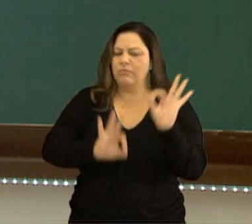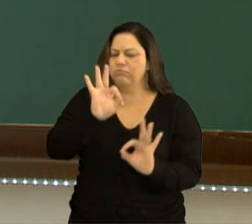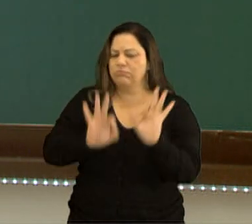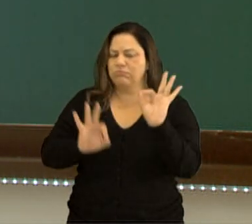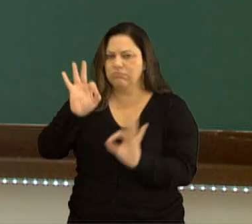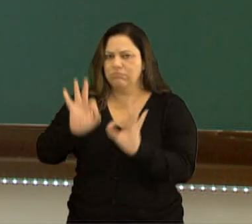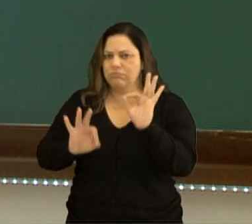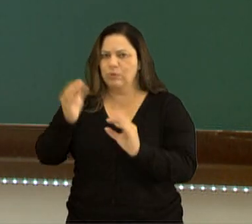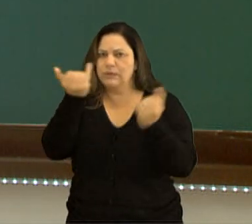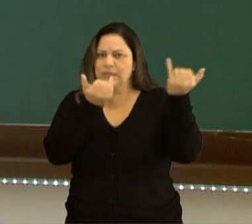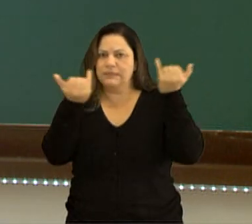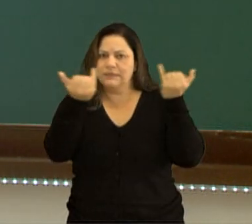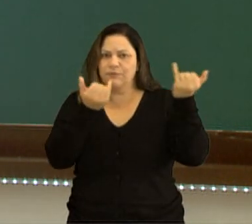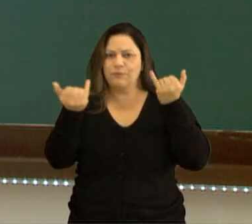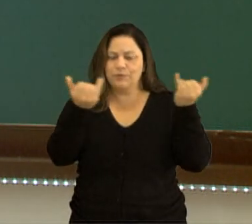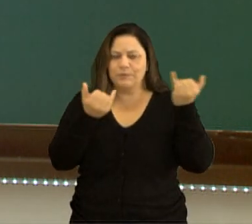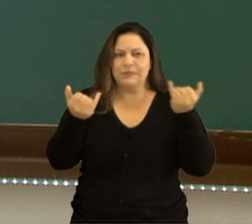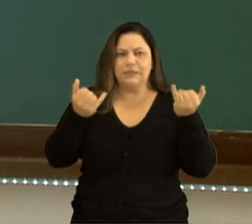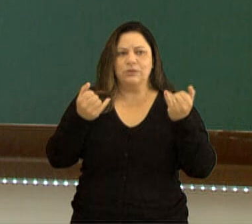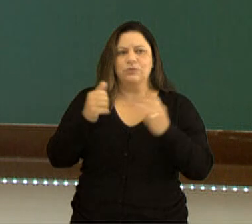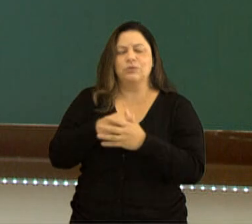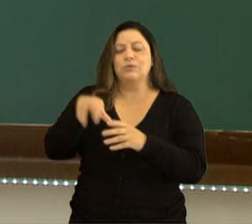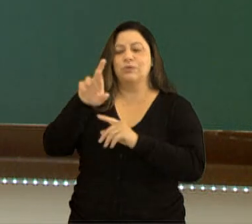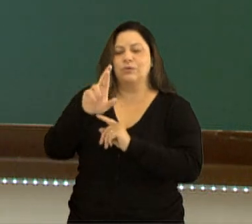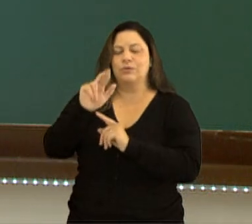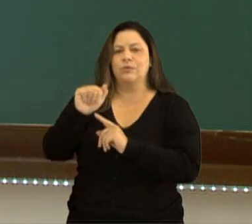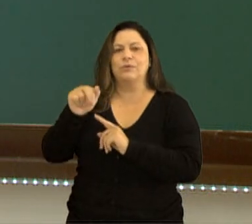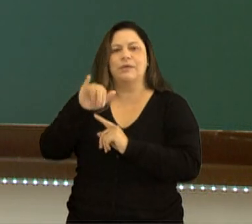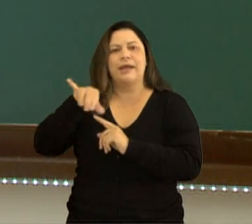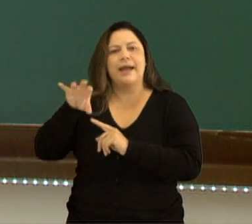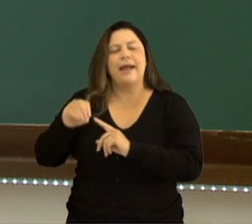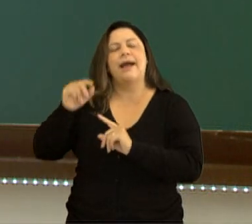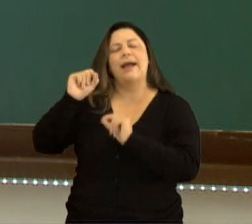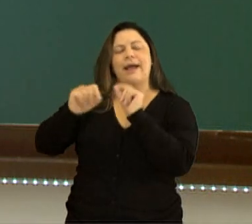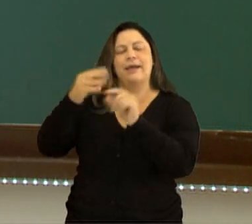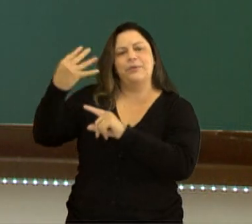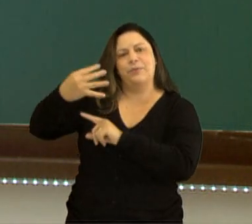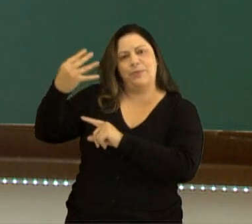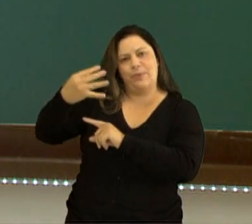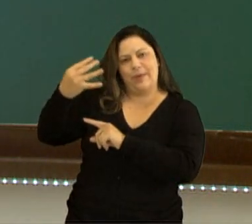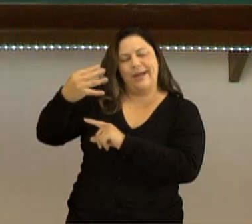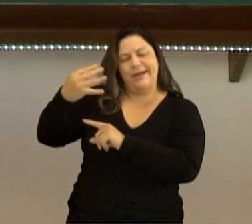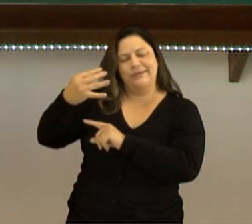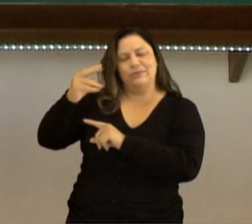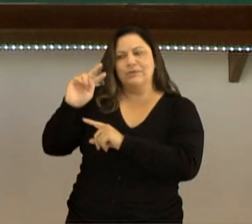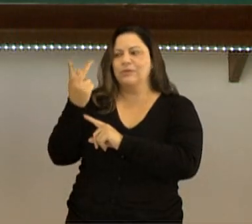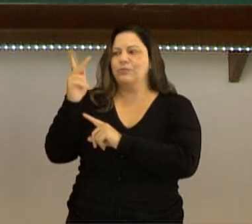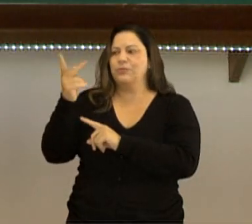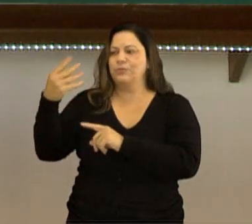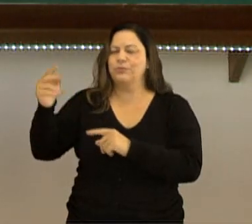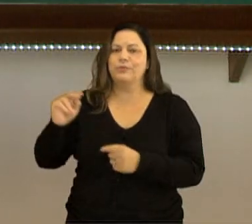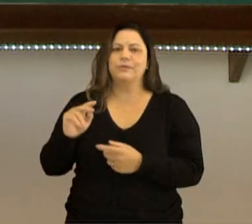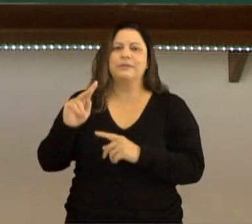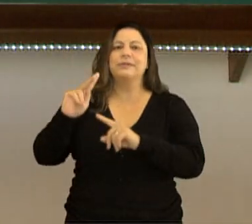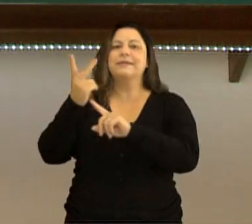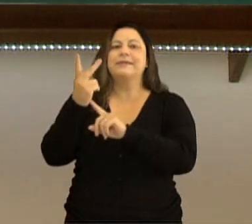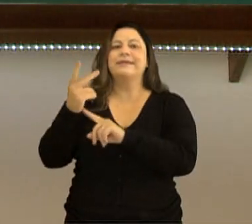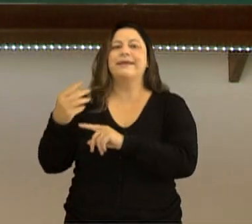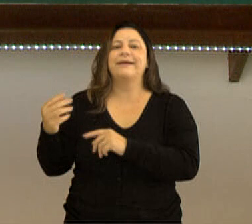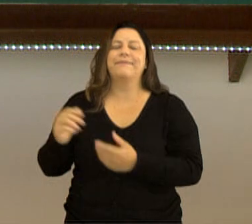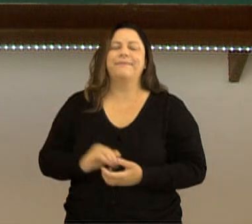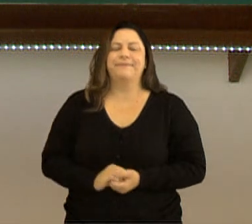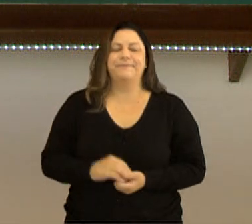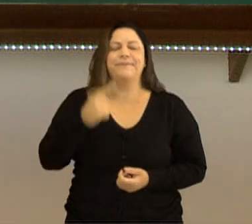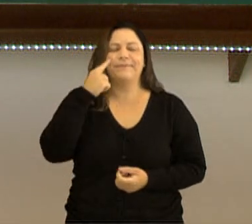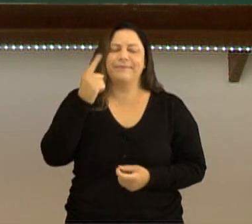os dados que a gente já tem, que o raio vale 4 e a altura vale H. E vou dar um tempinho agora para vocês resolverem e